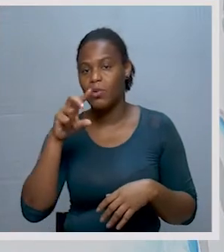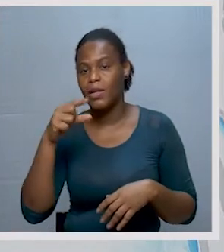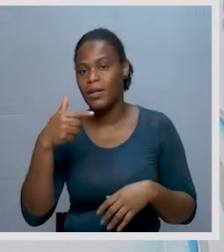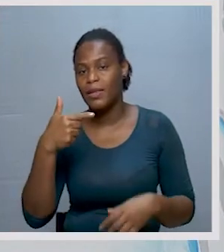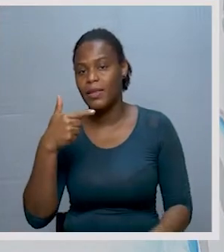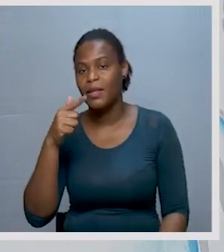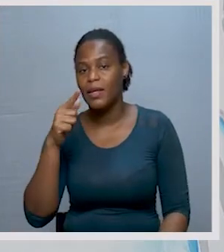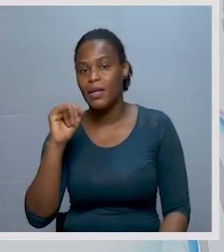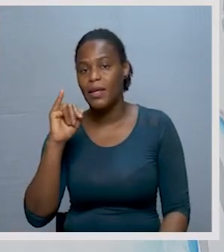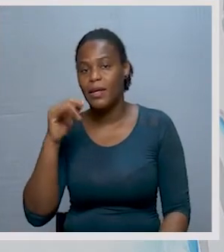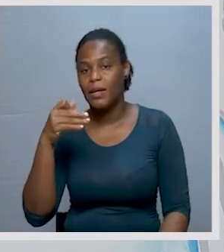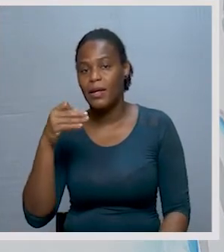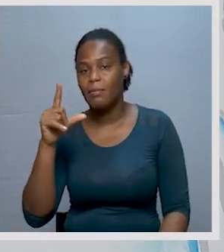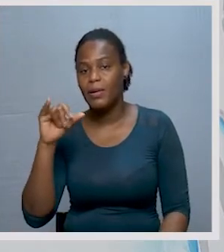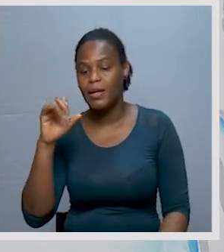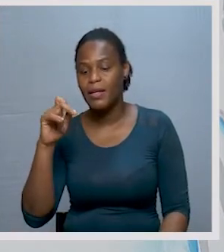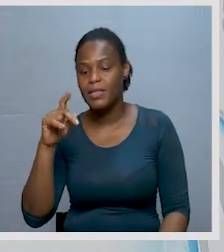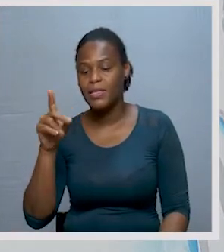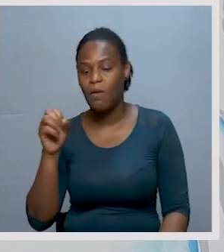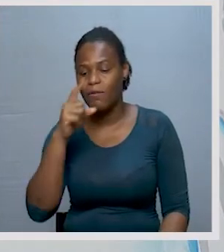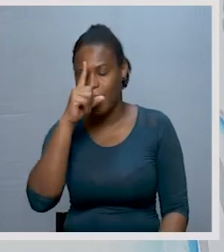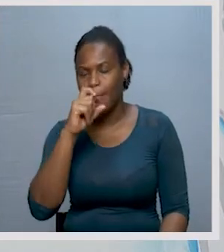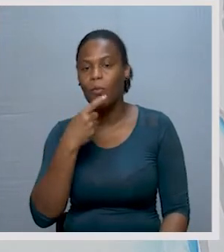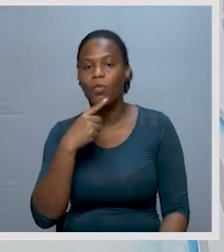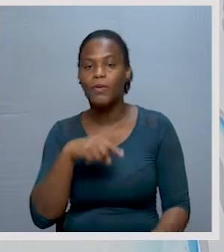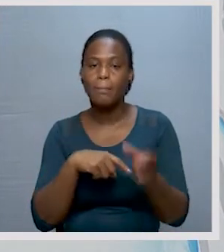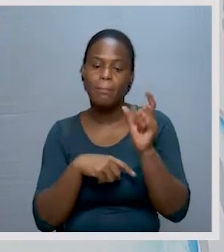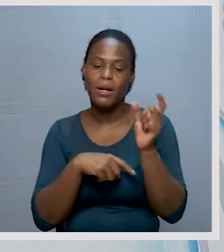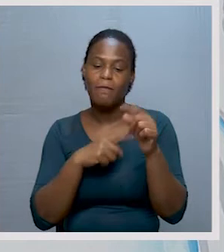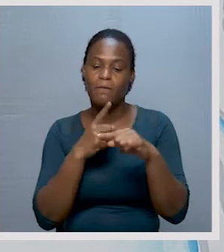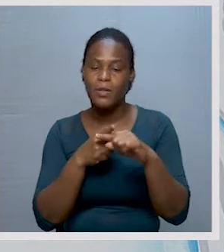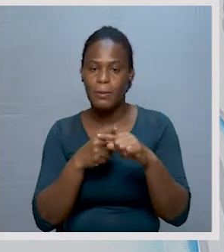Então, vamos relembrar os termos da multiplicação.